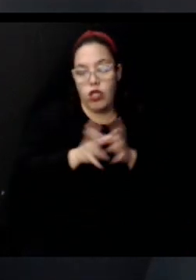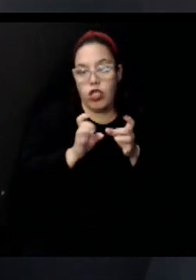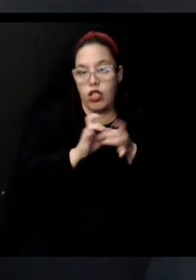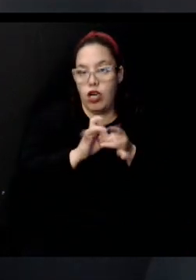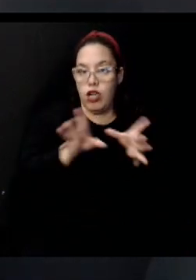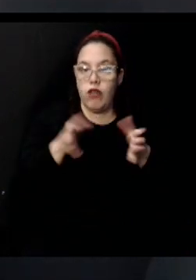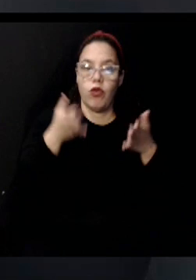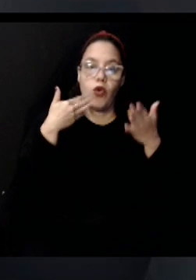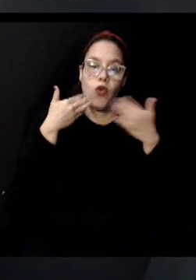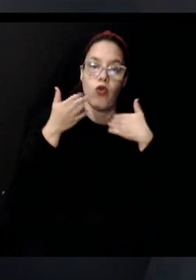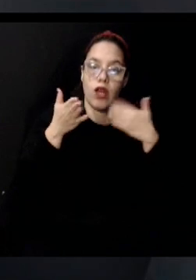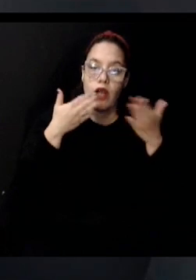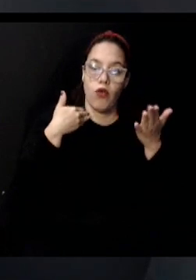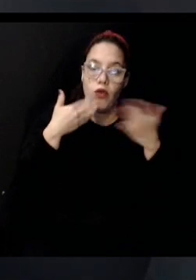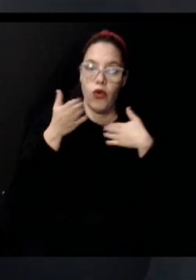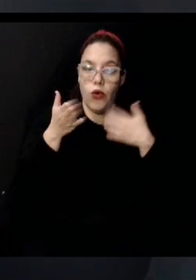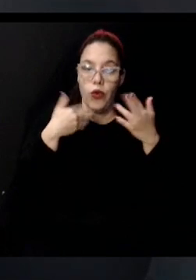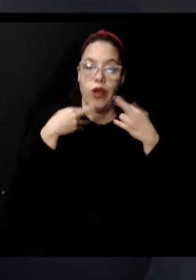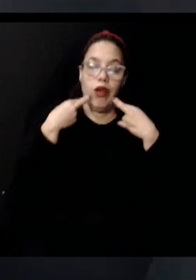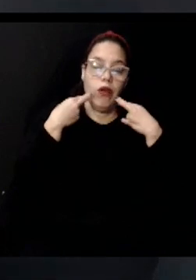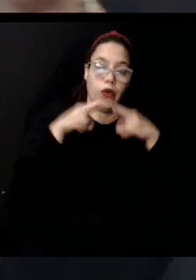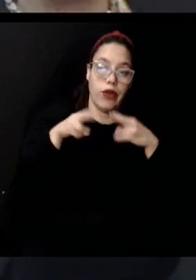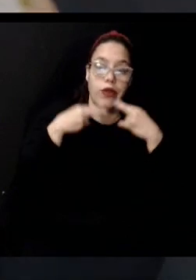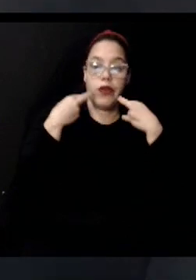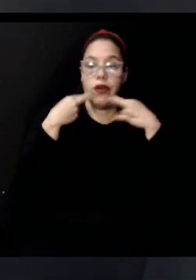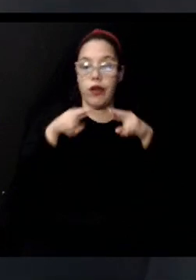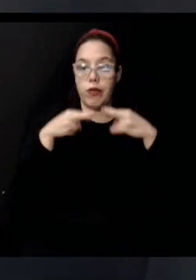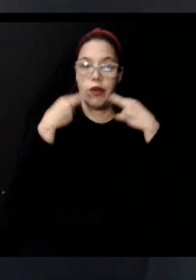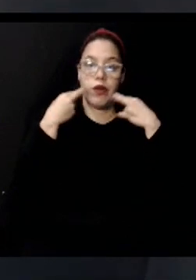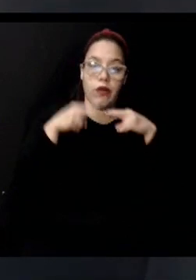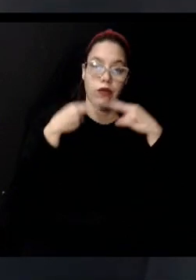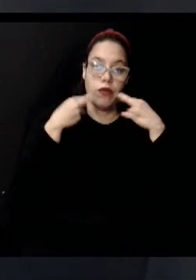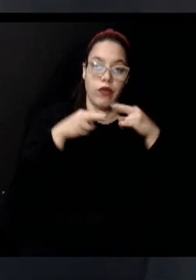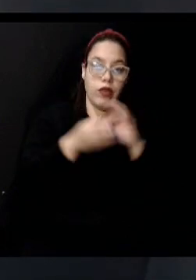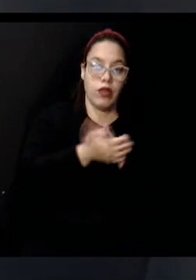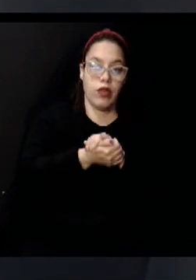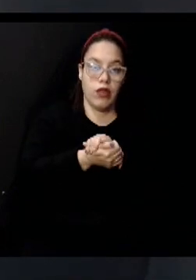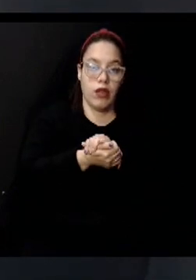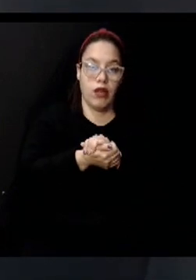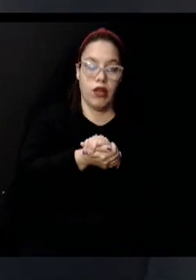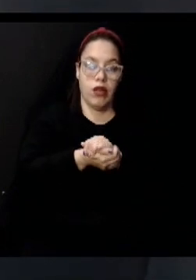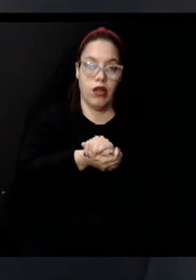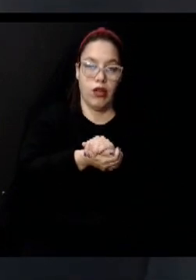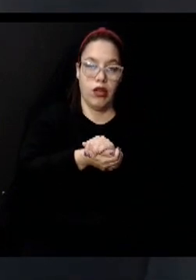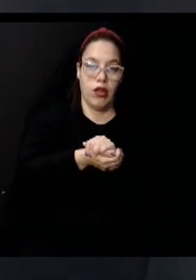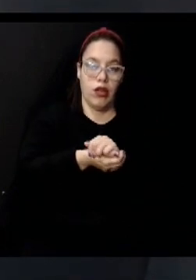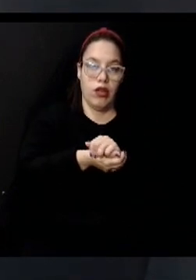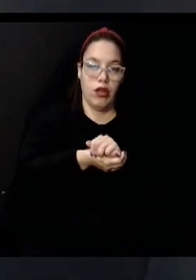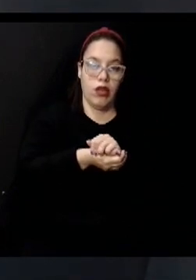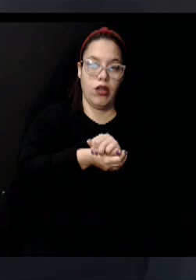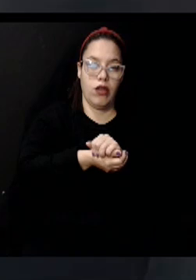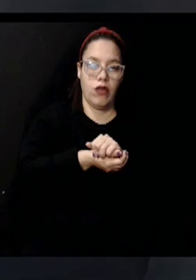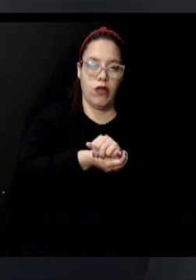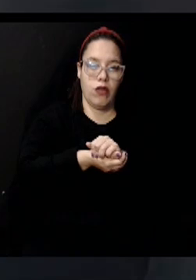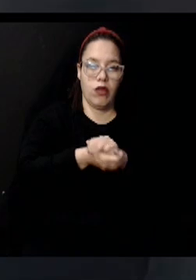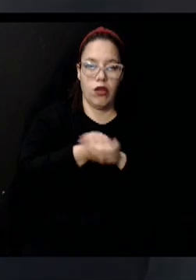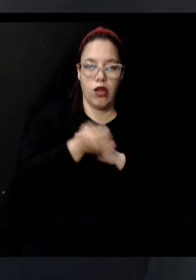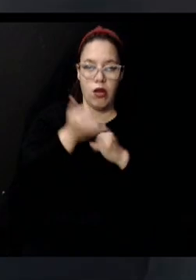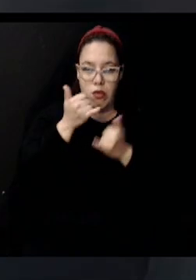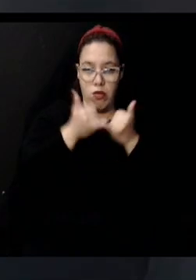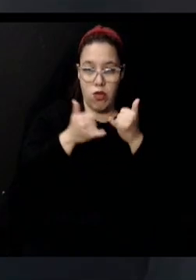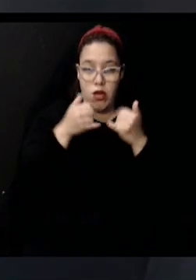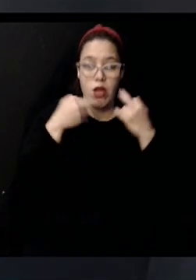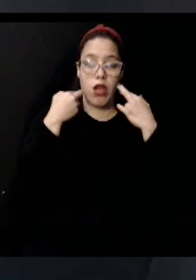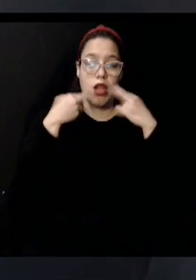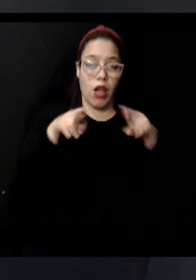porque senão essa reclamação fica um pano de fundo, que eu falo, entendeu? Uhum. Você fica reclamando